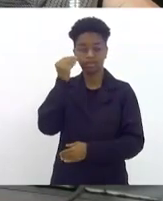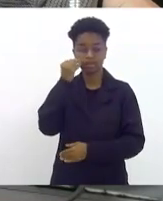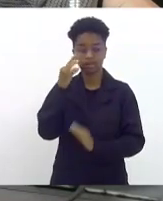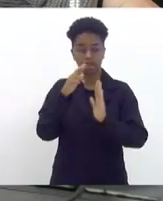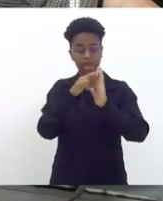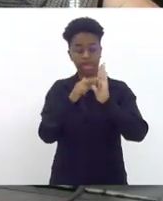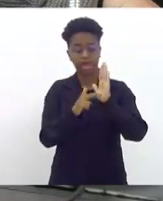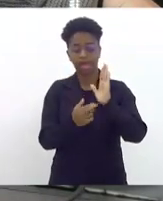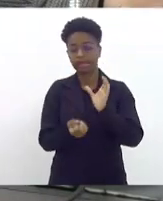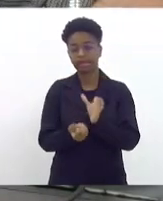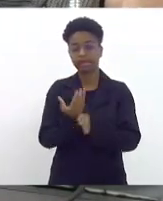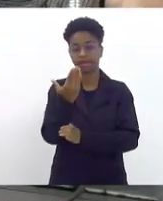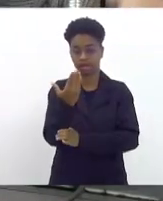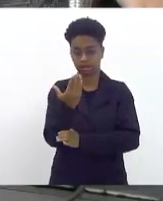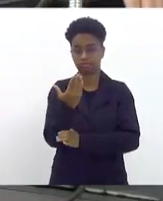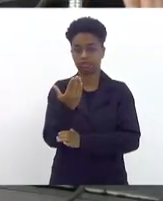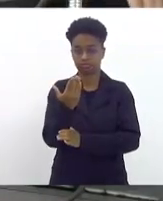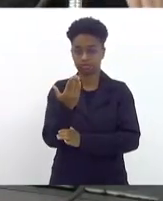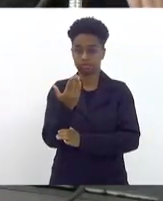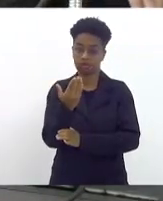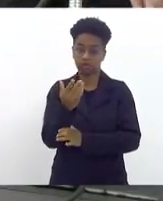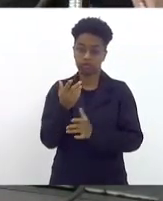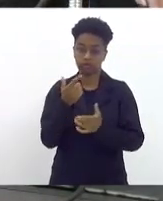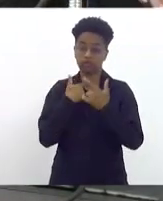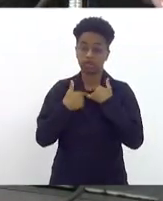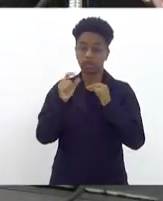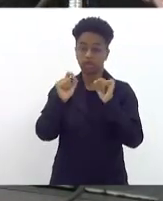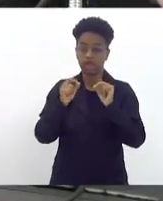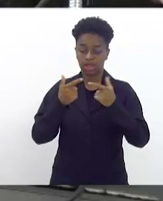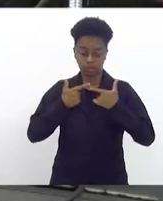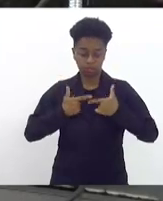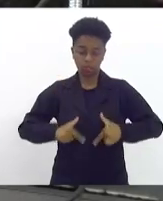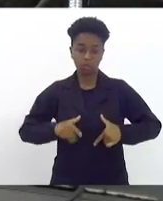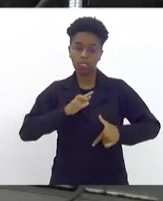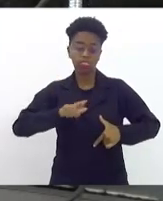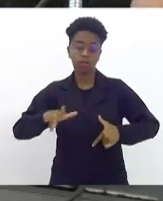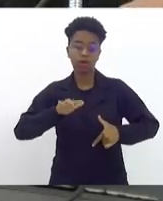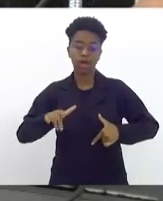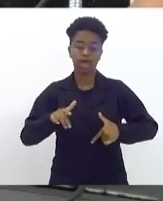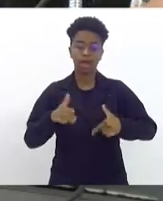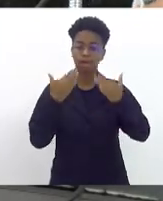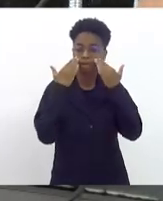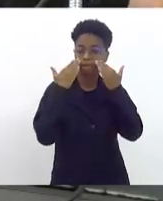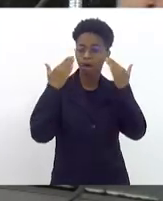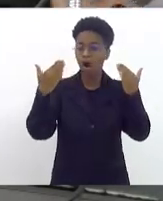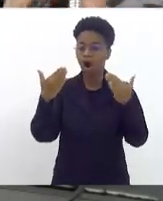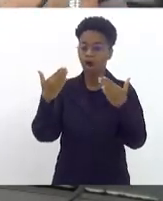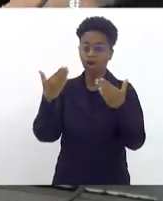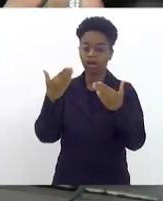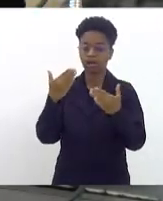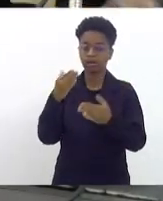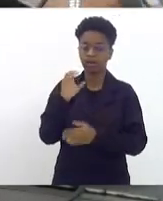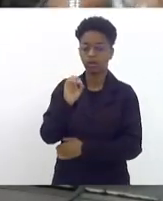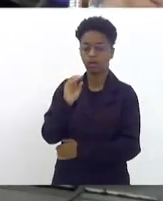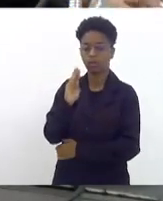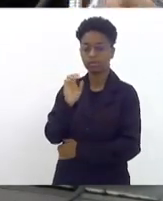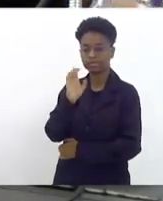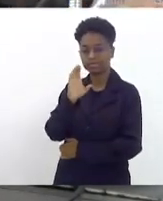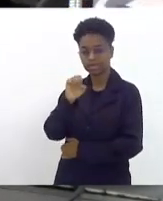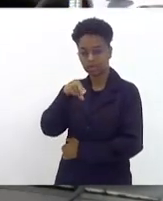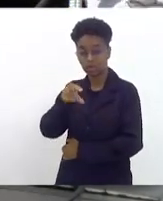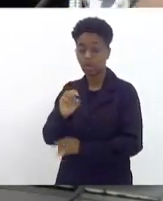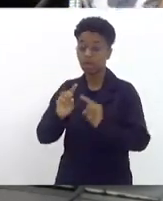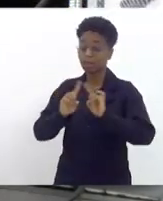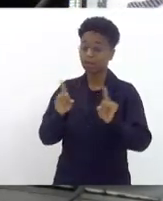que regulamentar que o top less não seria a tua obsceno e nós aqui na ccj entendemos que a matéria